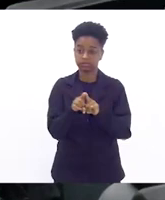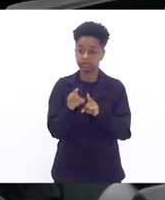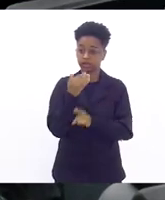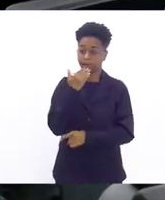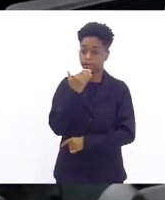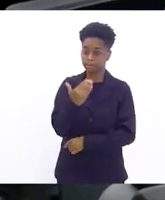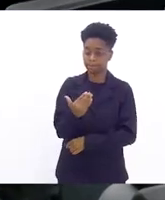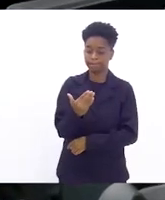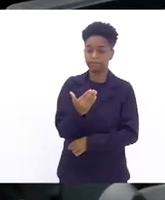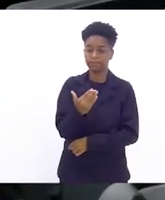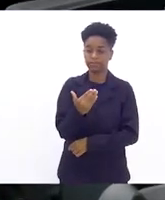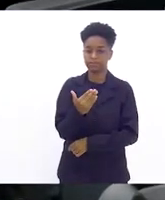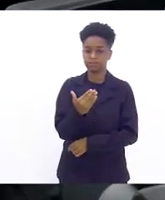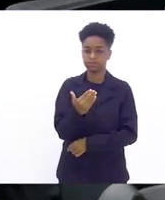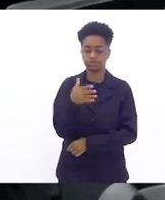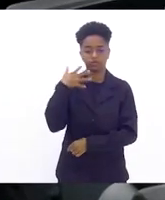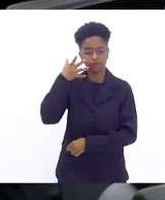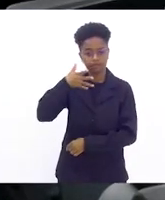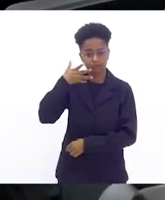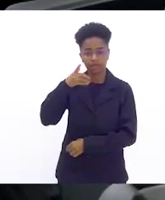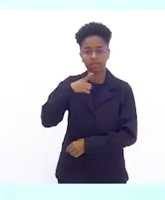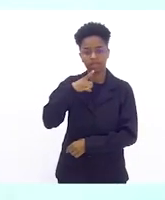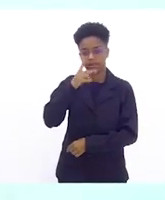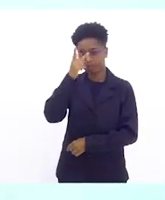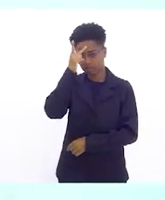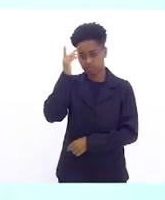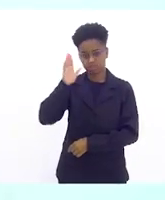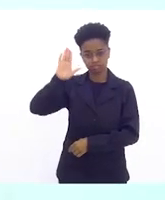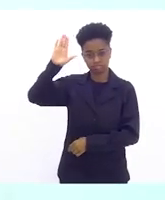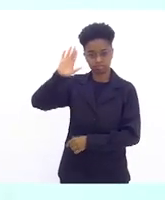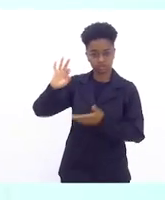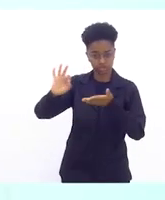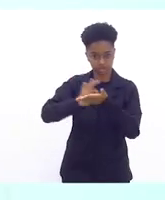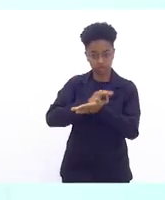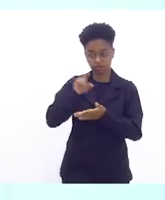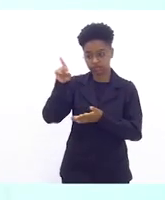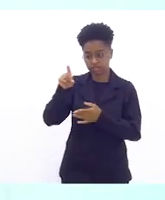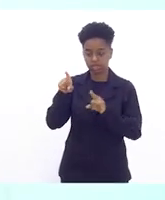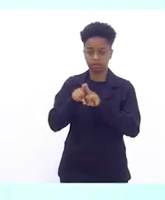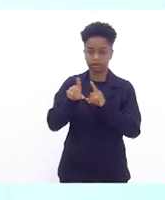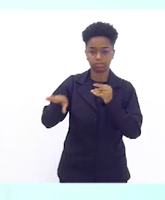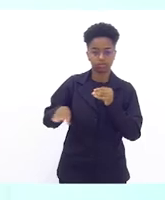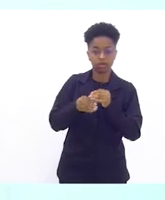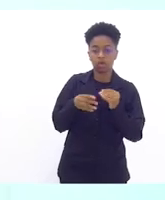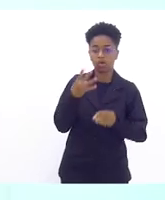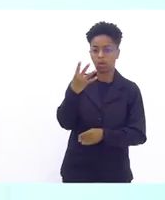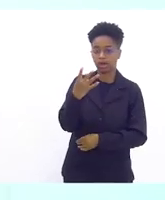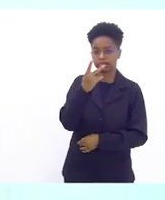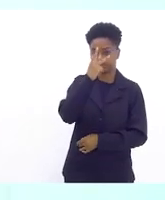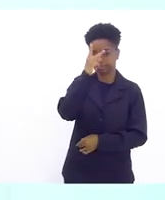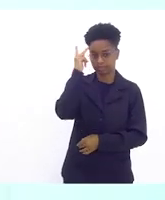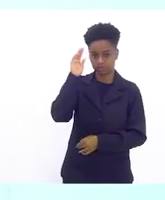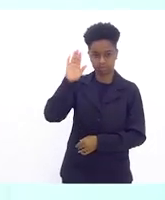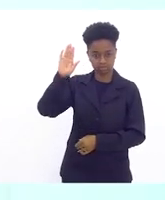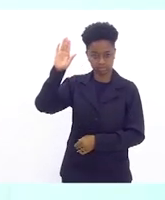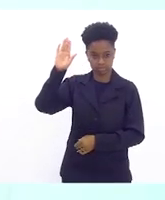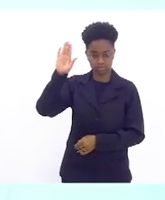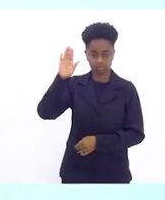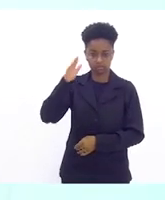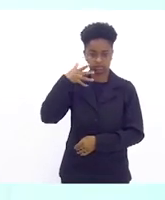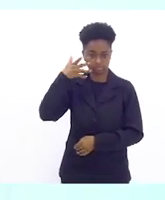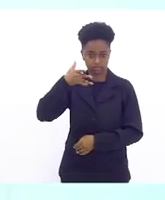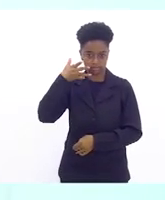pediu fala a gente tem escritos aqui o senhor é mais quatro enfim